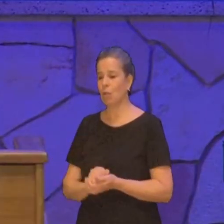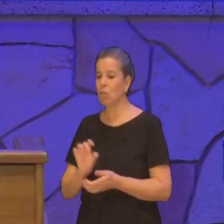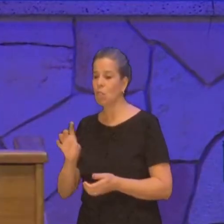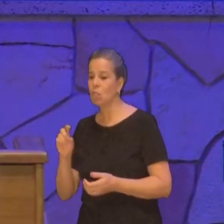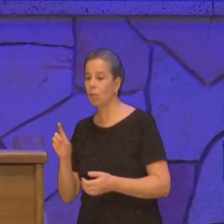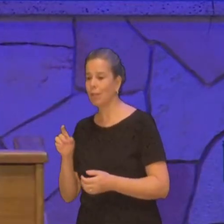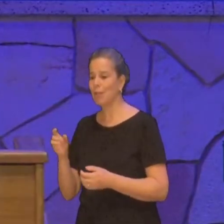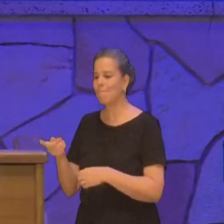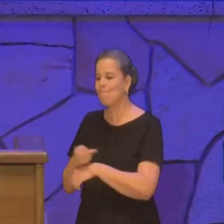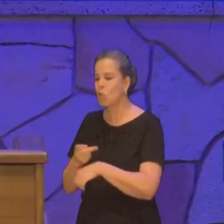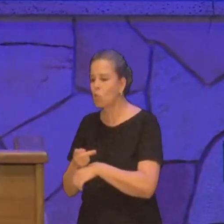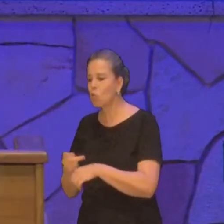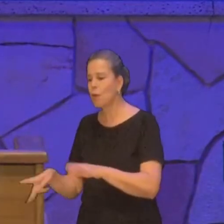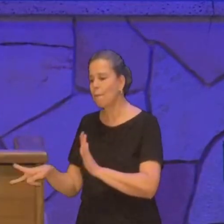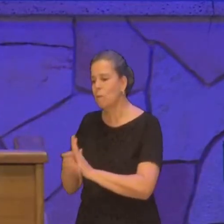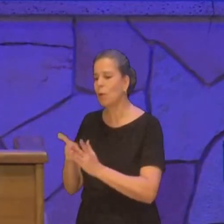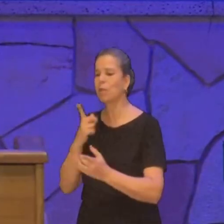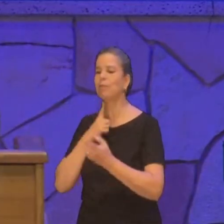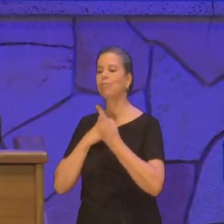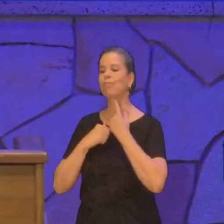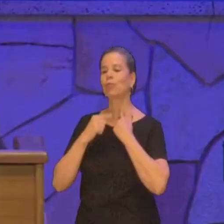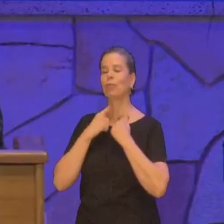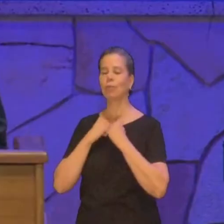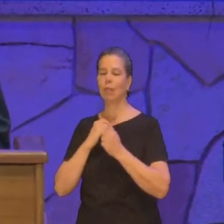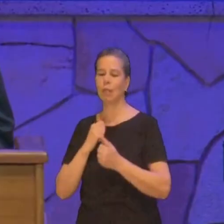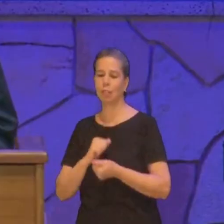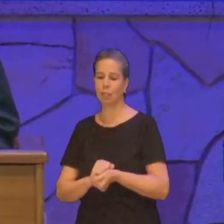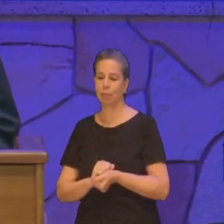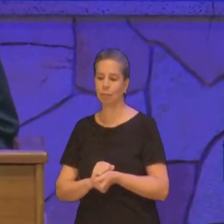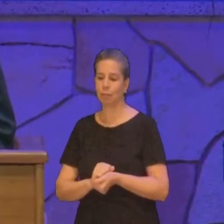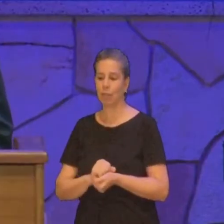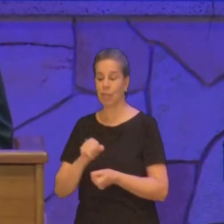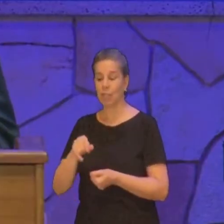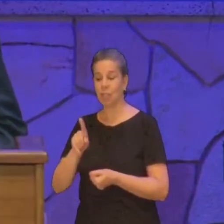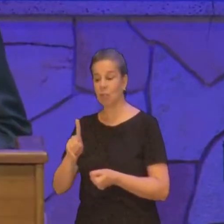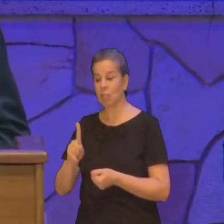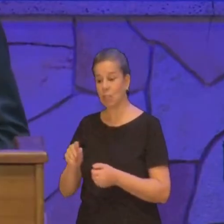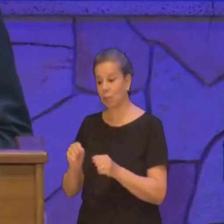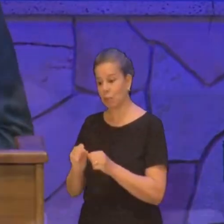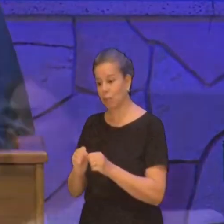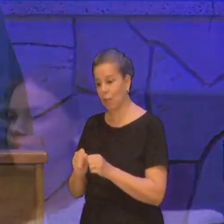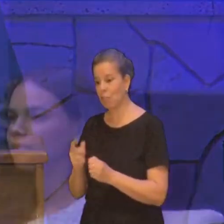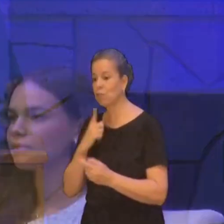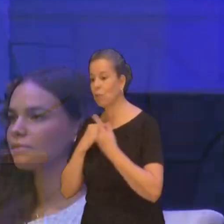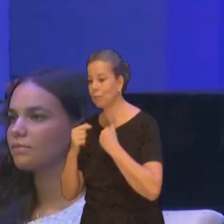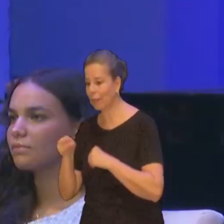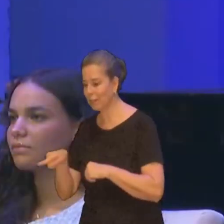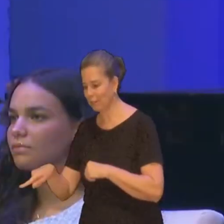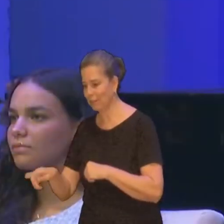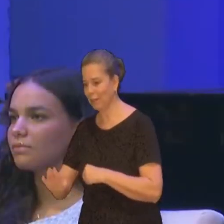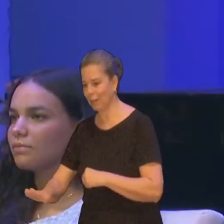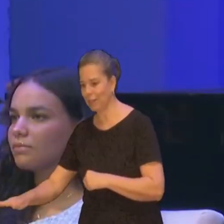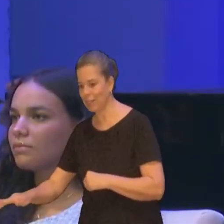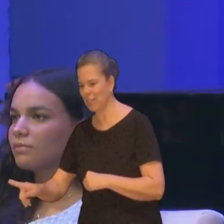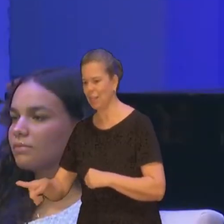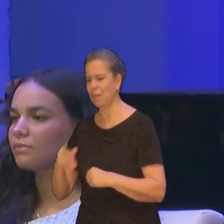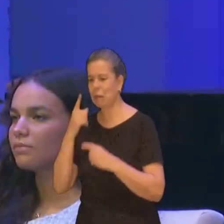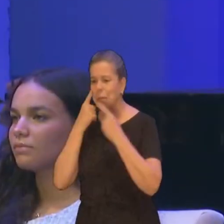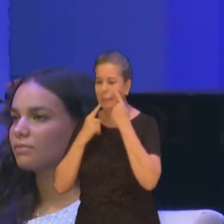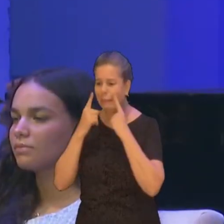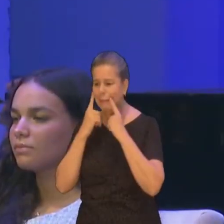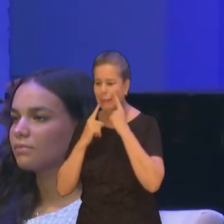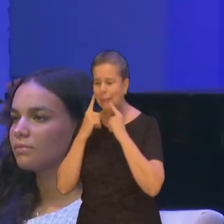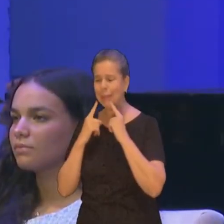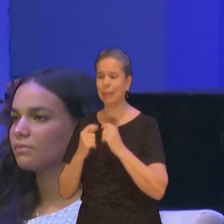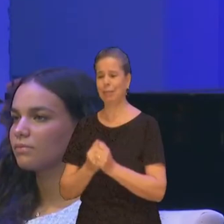os seus próprios interesses. Se você não faz a vontade do menino, ele vai chorar e vai espernear. Ele quer que você faça